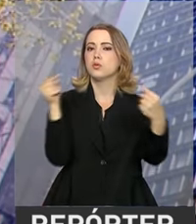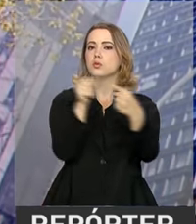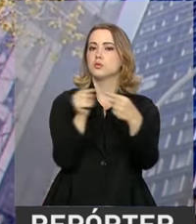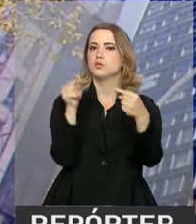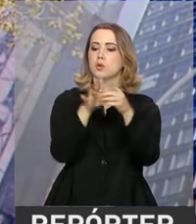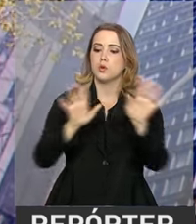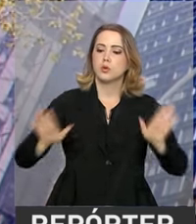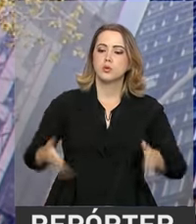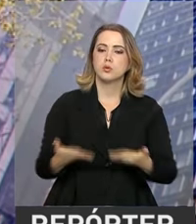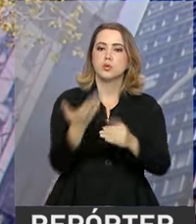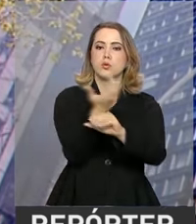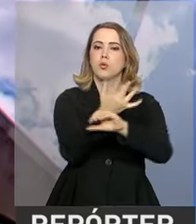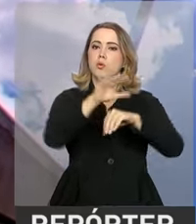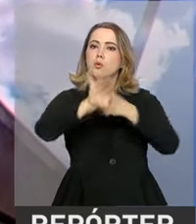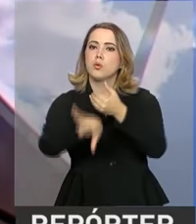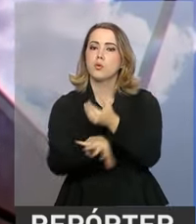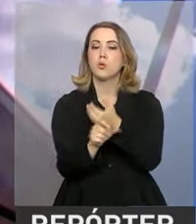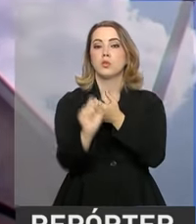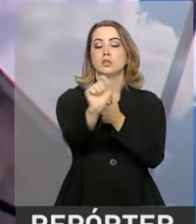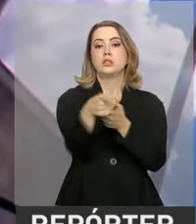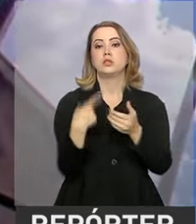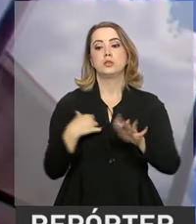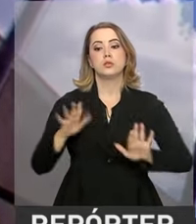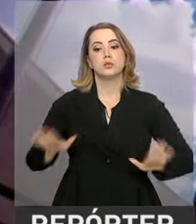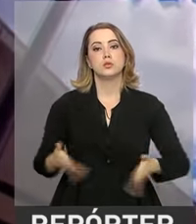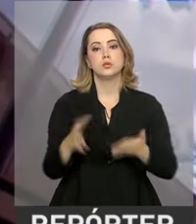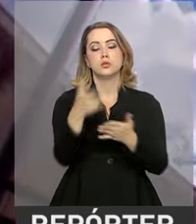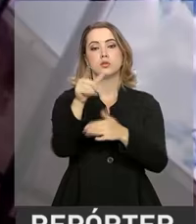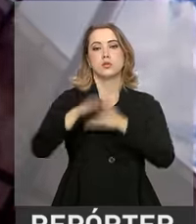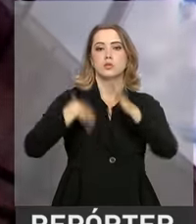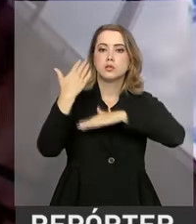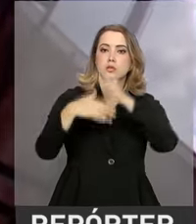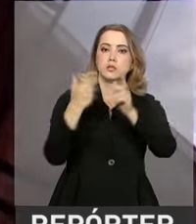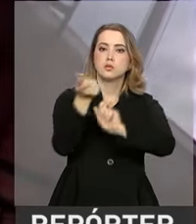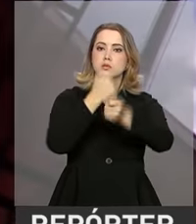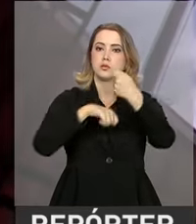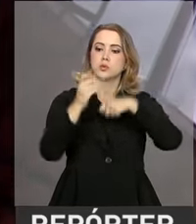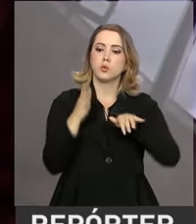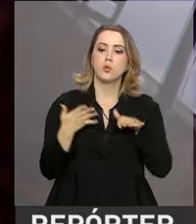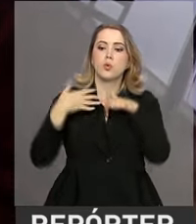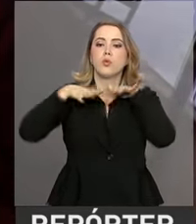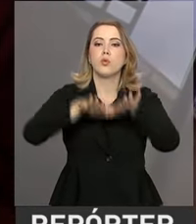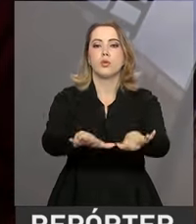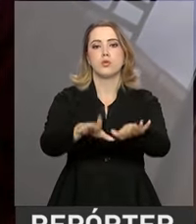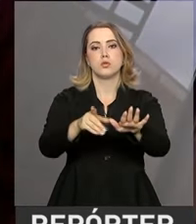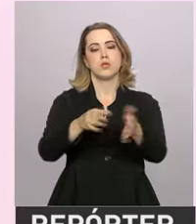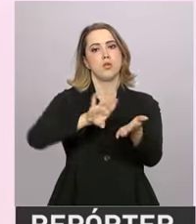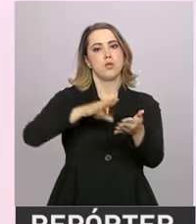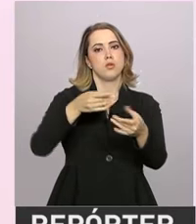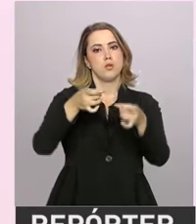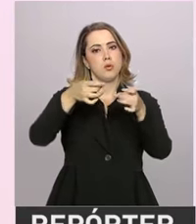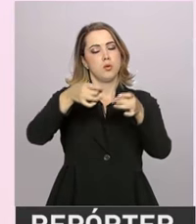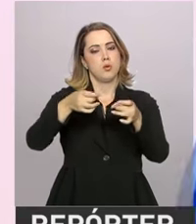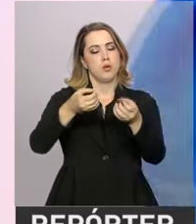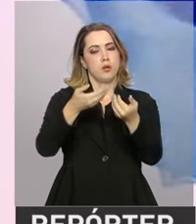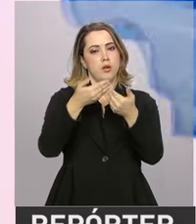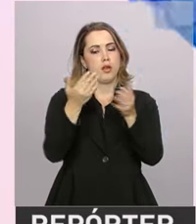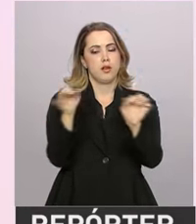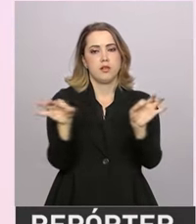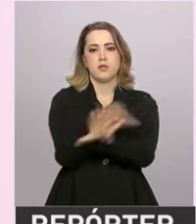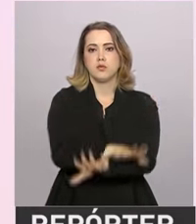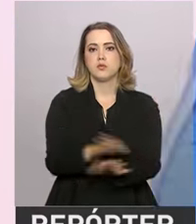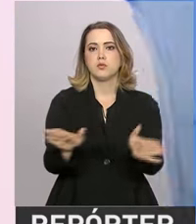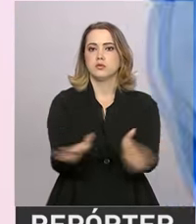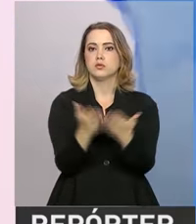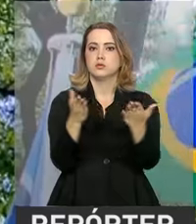Desenvolvimento Sustentável da ONU, que visam a promoção de um crescimento econômico inclusivo, a eliminação da pobreza e a